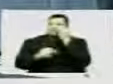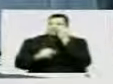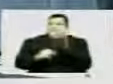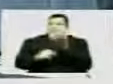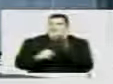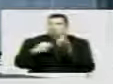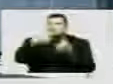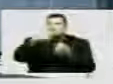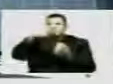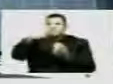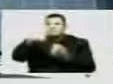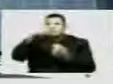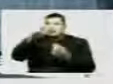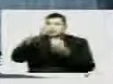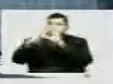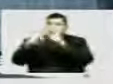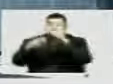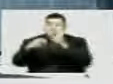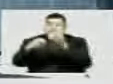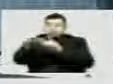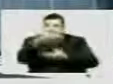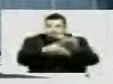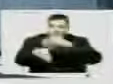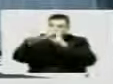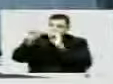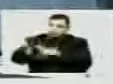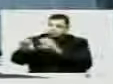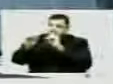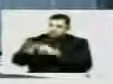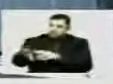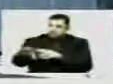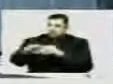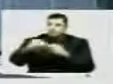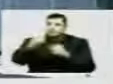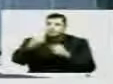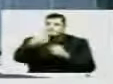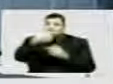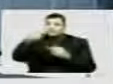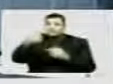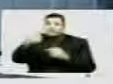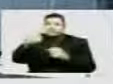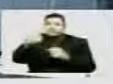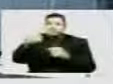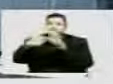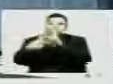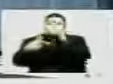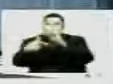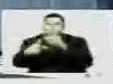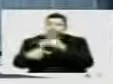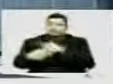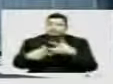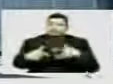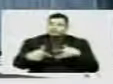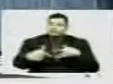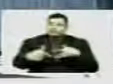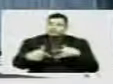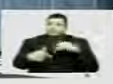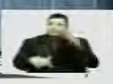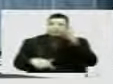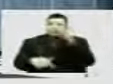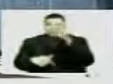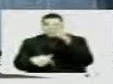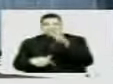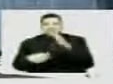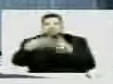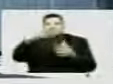que 25% do orçamento é vinculado à educação, 12% do orçamento é vinculado à saúde e